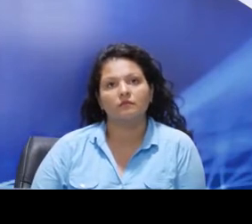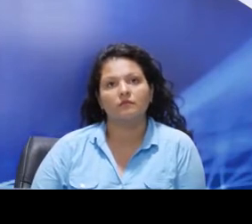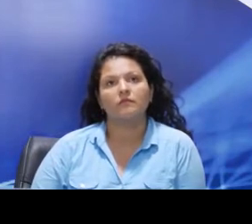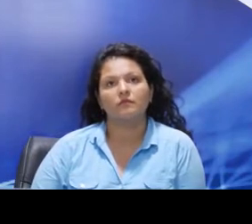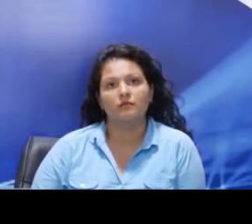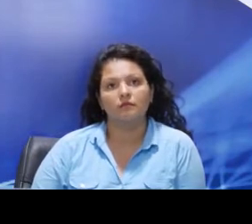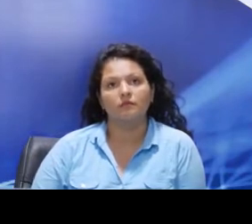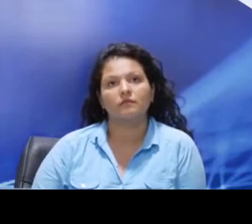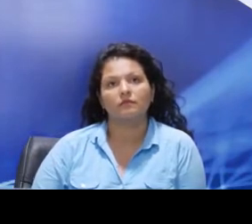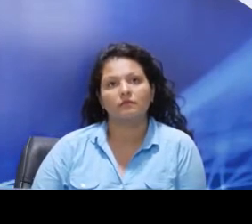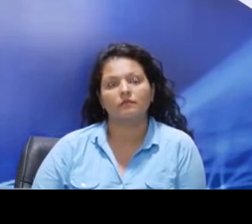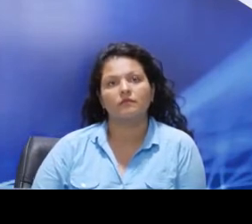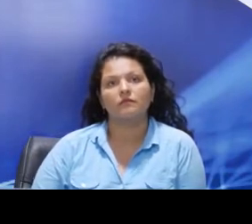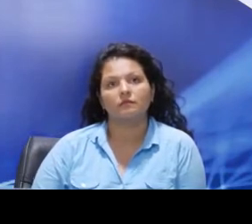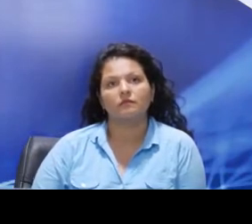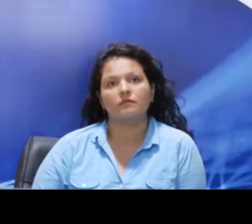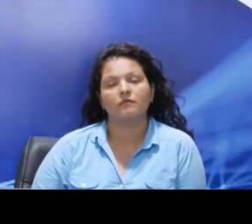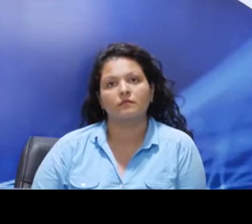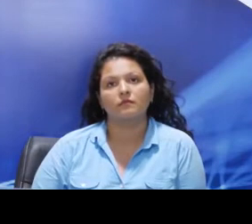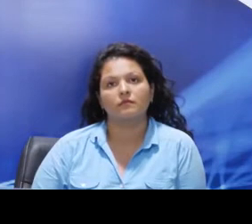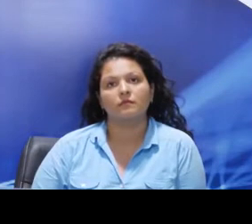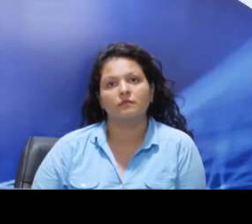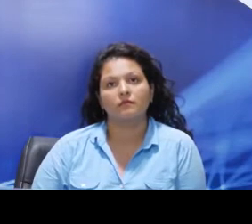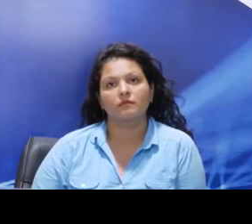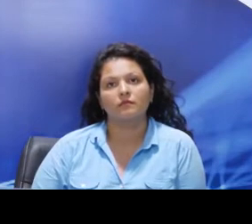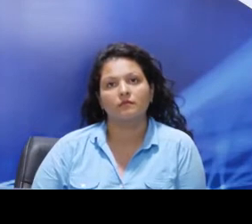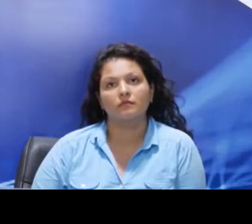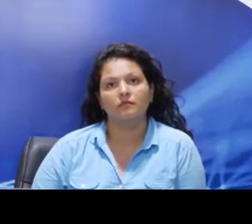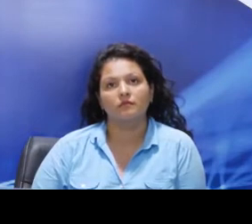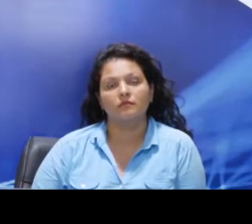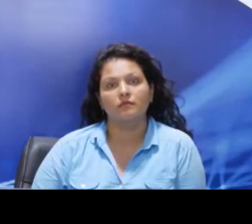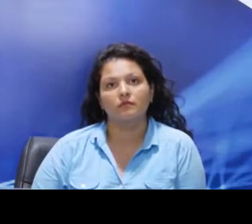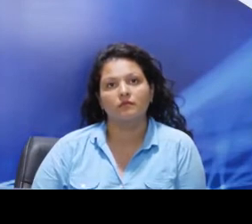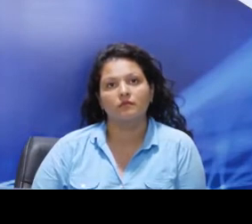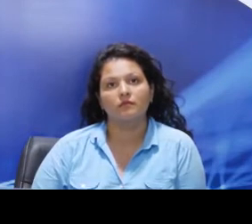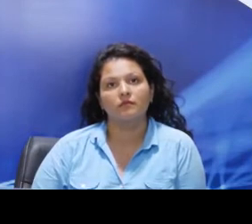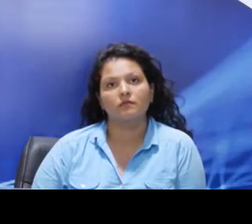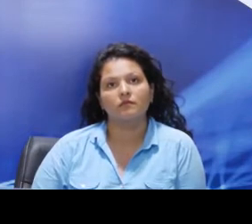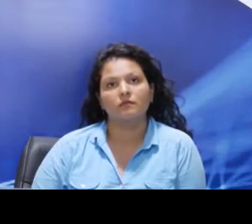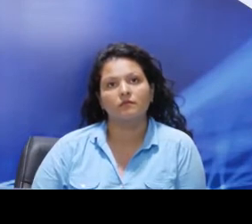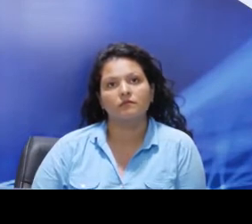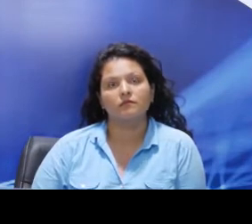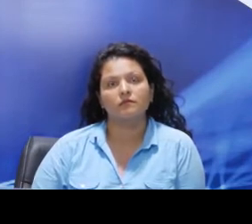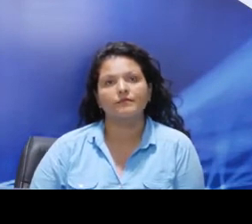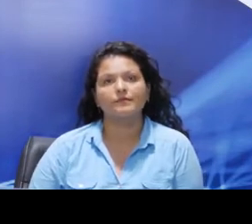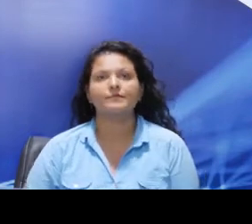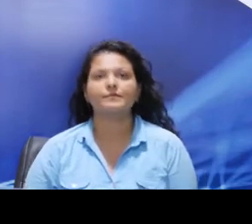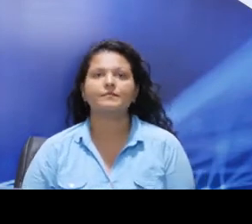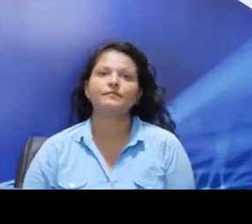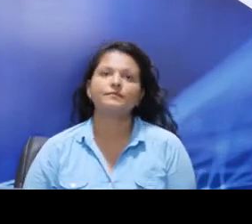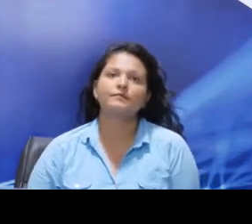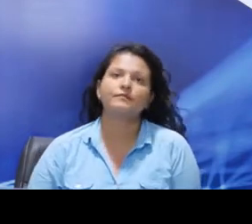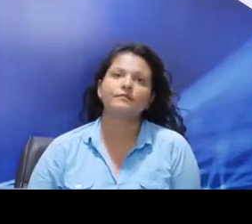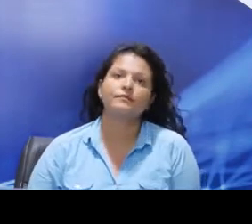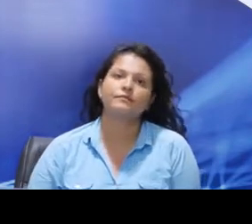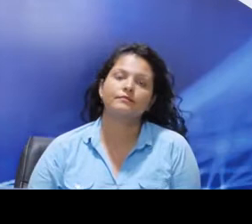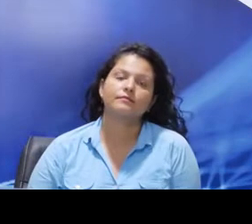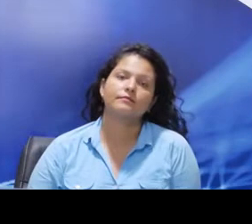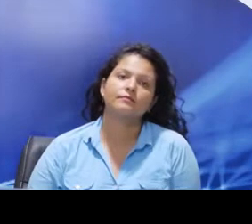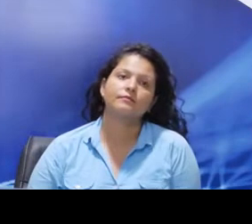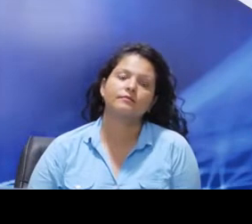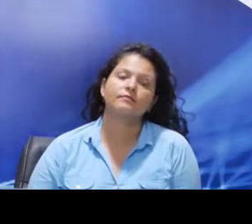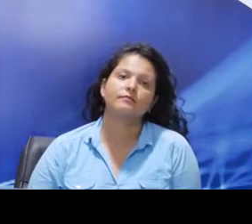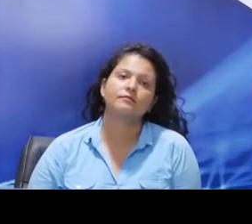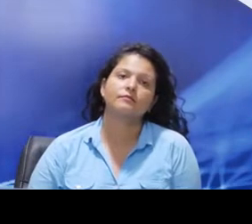né? Então, assim, essa lona, essa manta, vamos dizer aí, muita gente chama de tarte, né? Isso daí